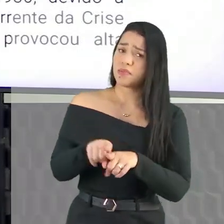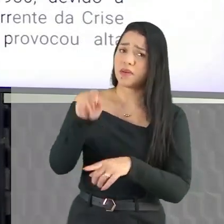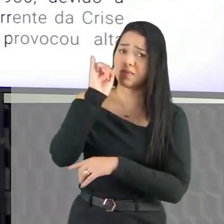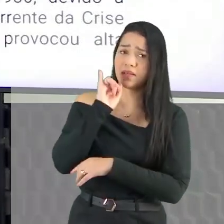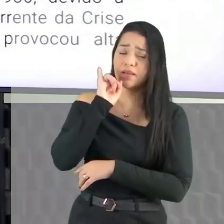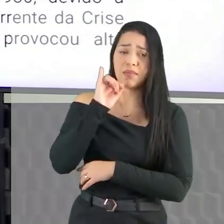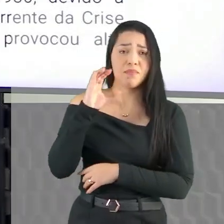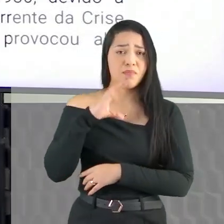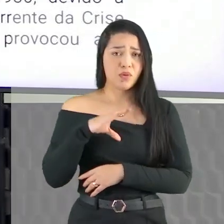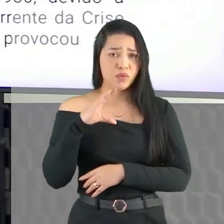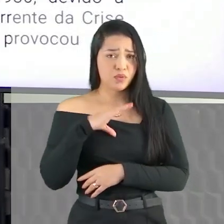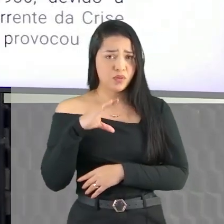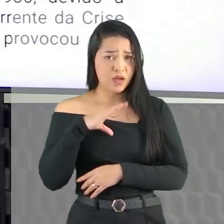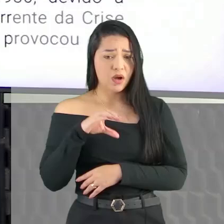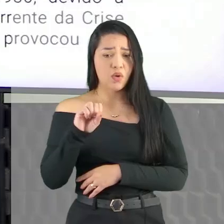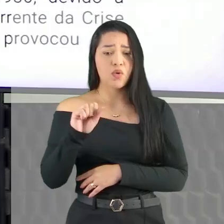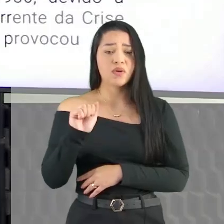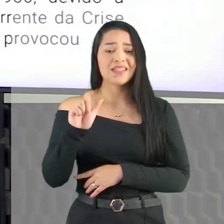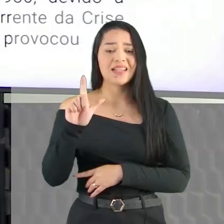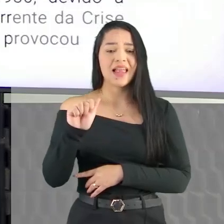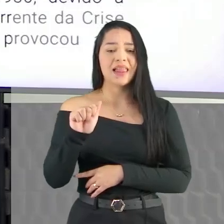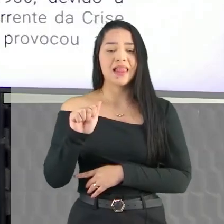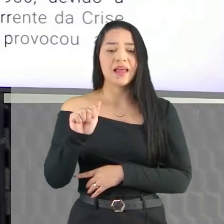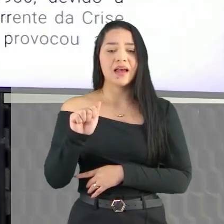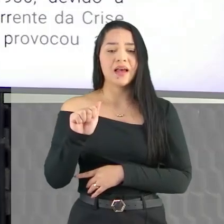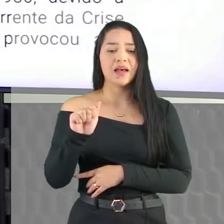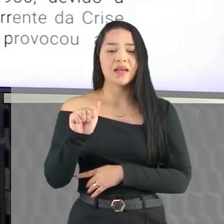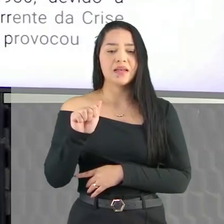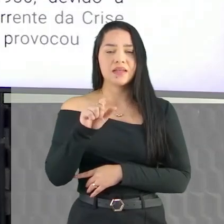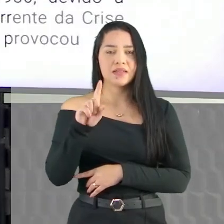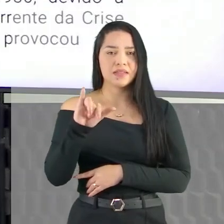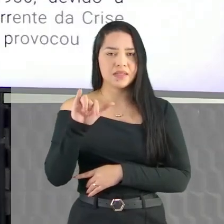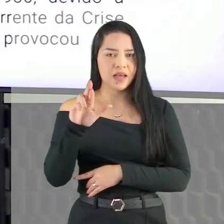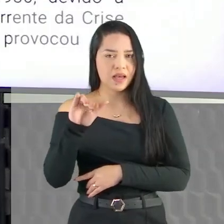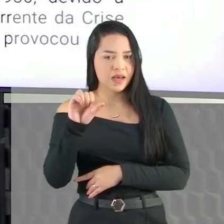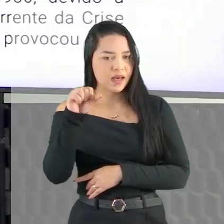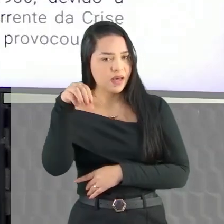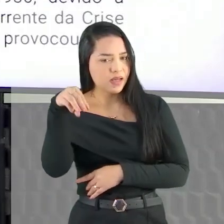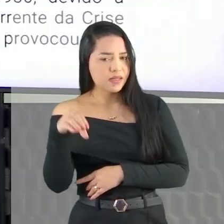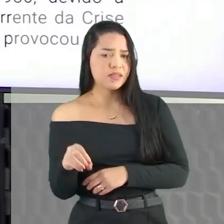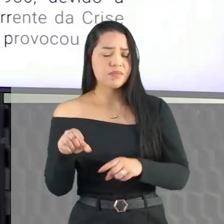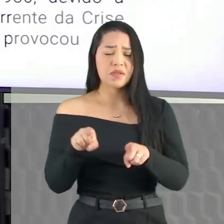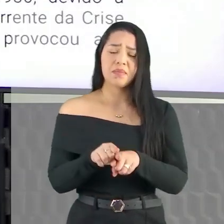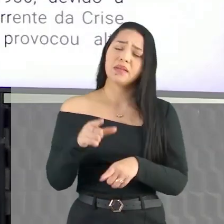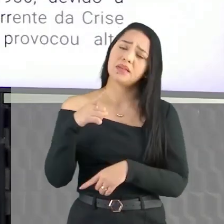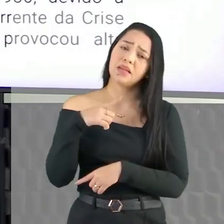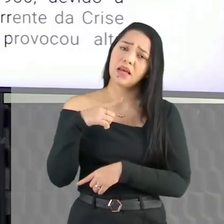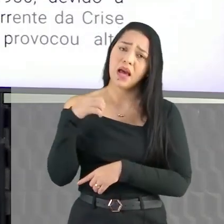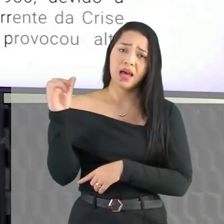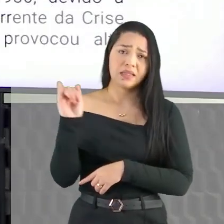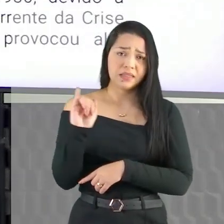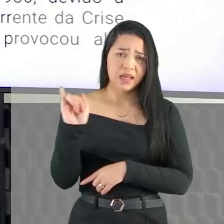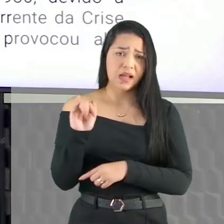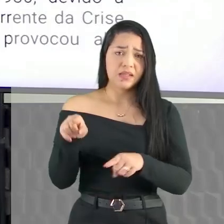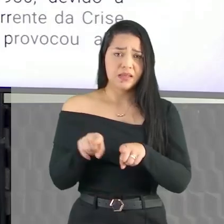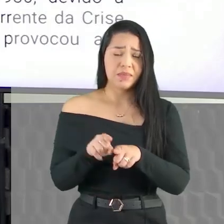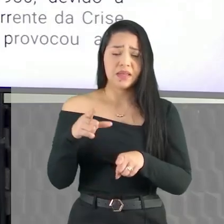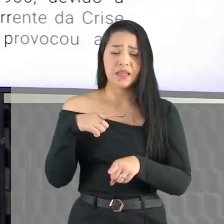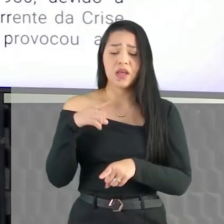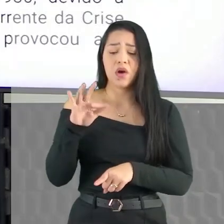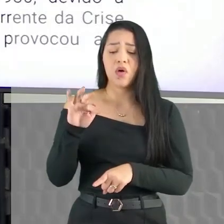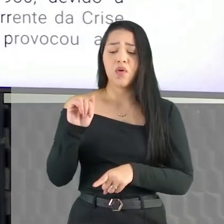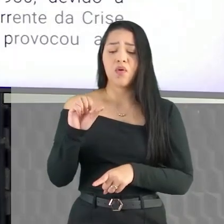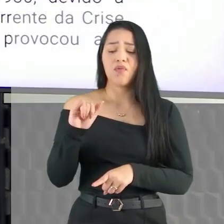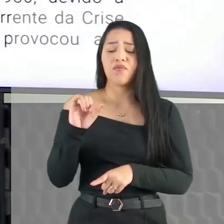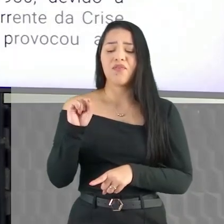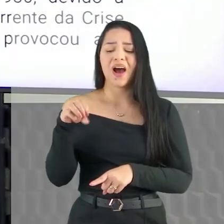exemplo, em Portugal, com o salazarismo. Então você tem o franquismo que vai estar lá na Espanha, você tem a Itália, que vai também ter o fascismo,